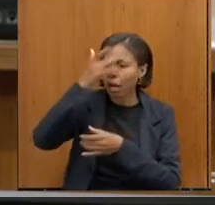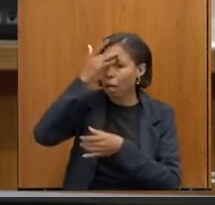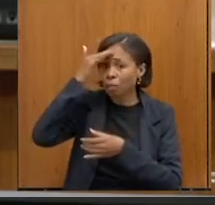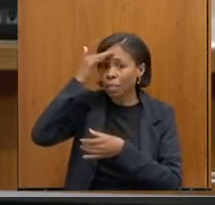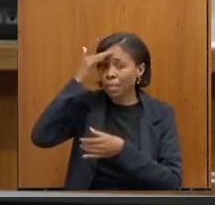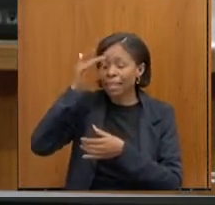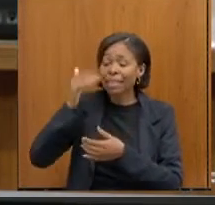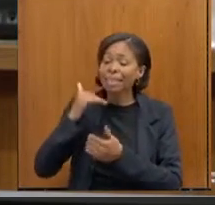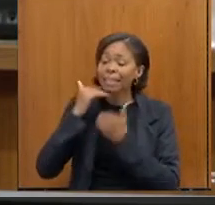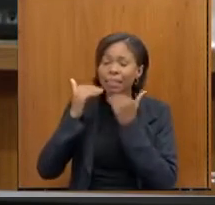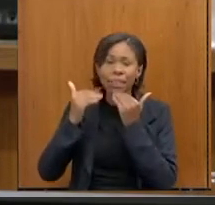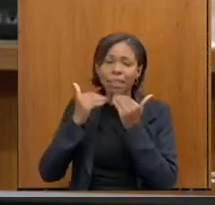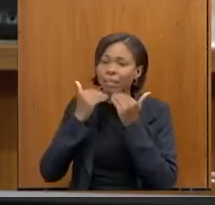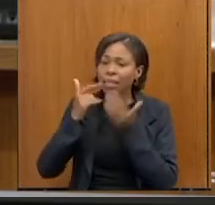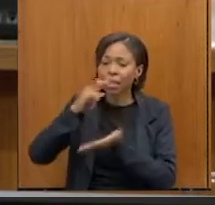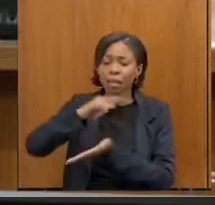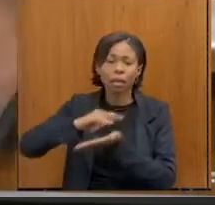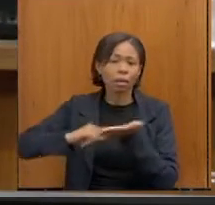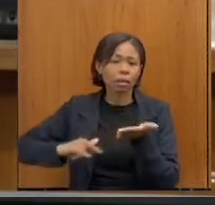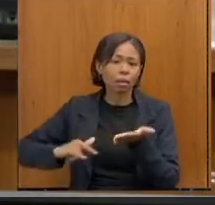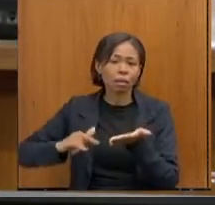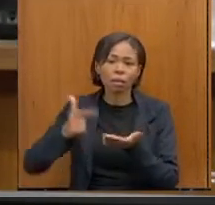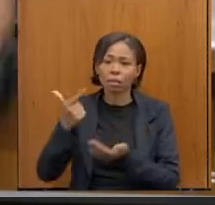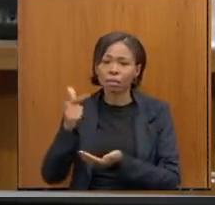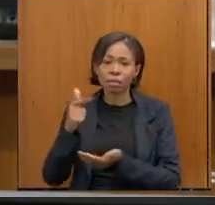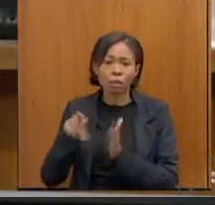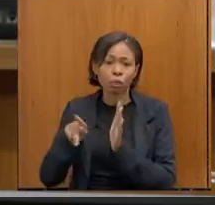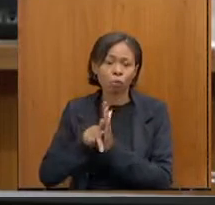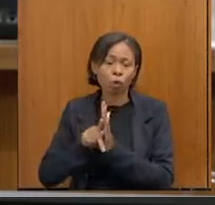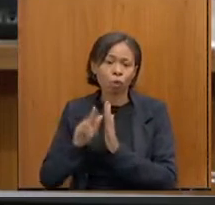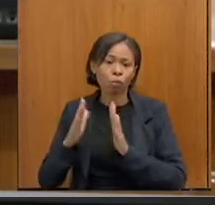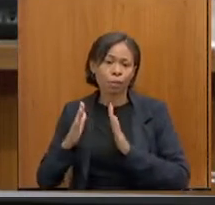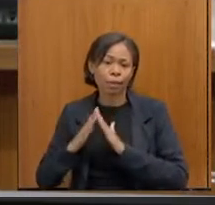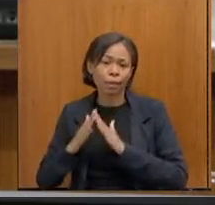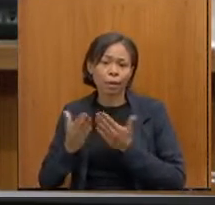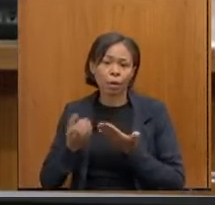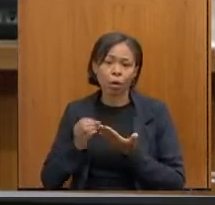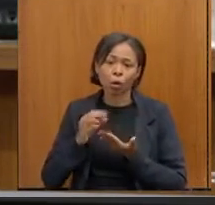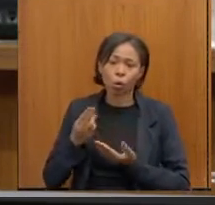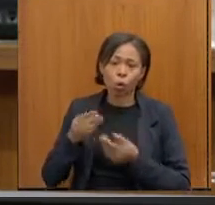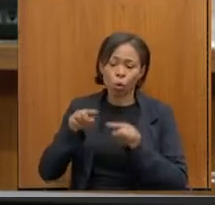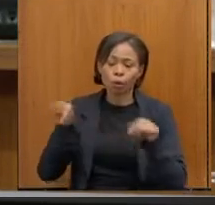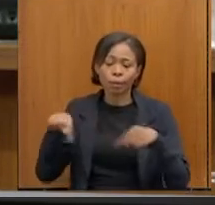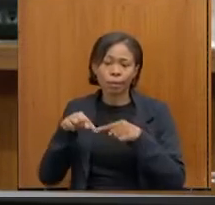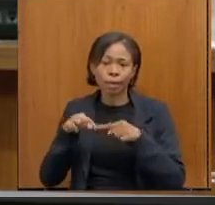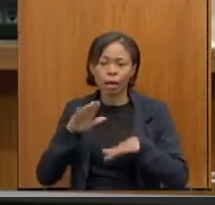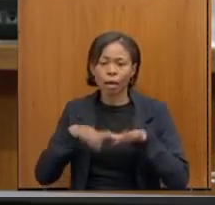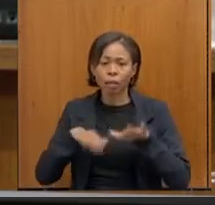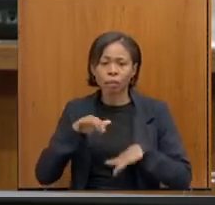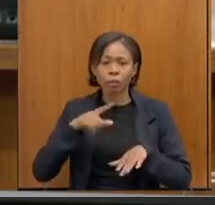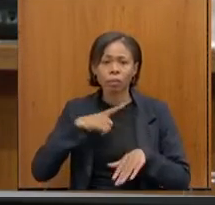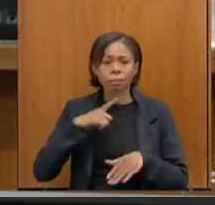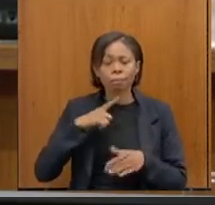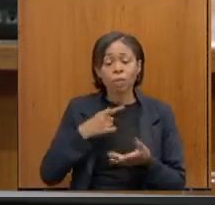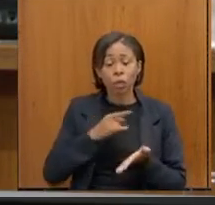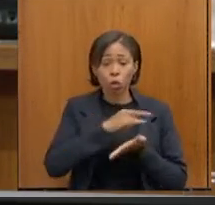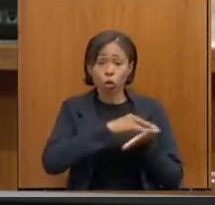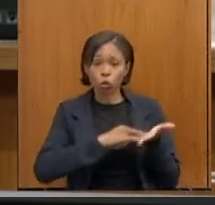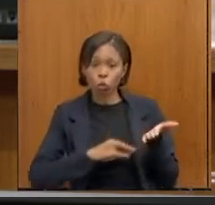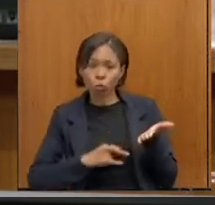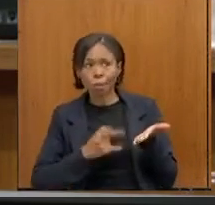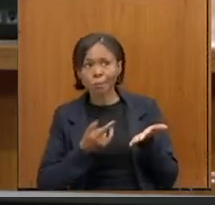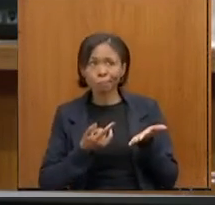são contratos de compra e venda de gaveta são negócios com Ampla e é